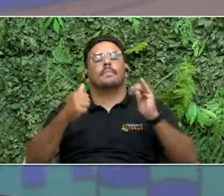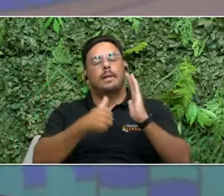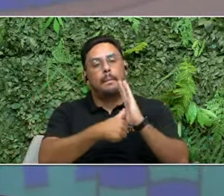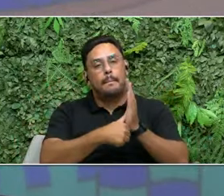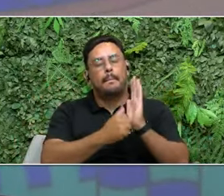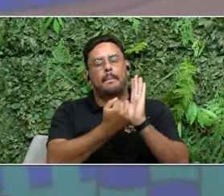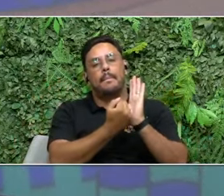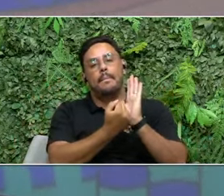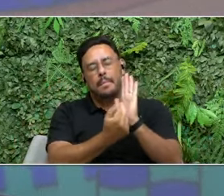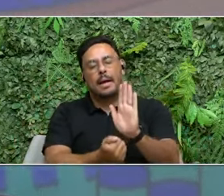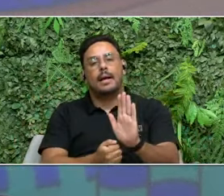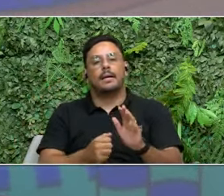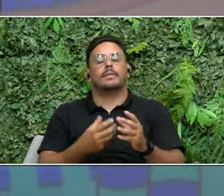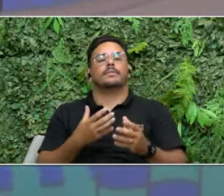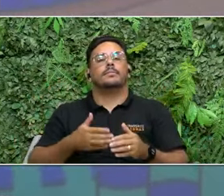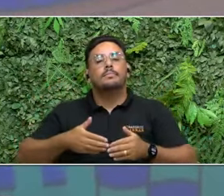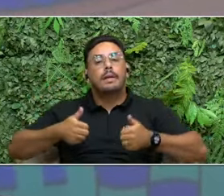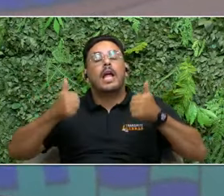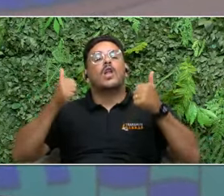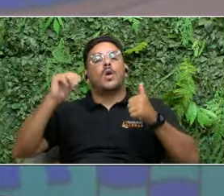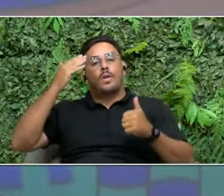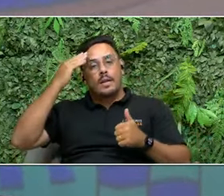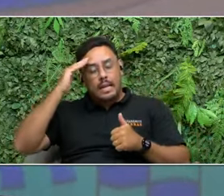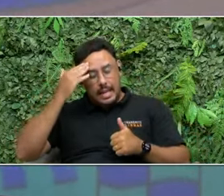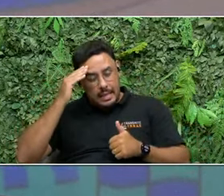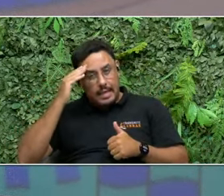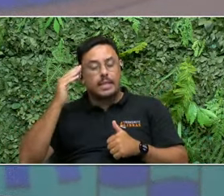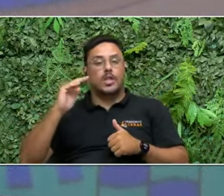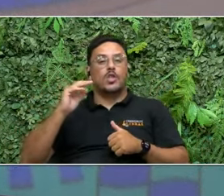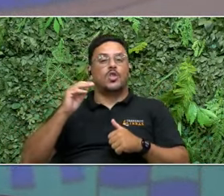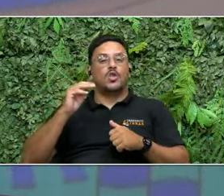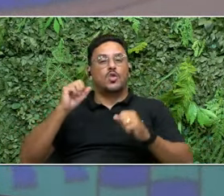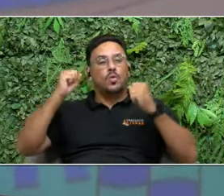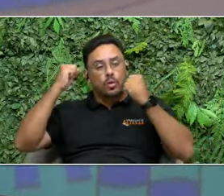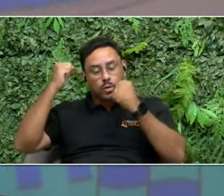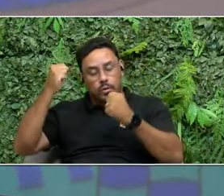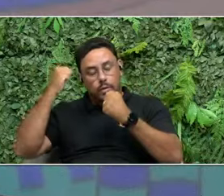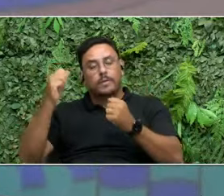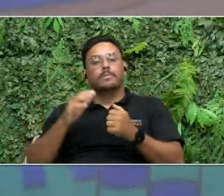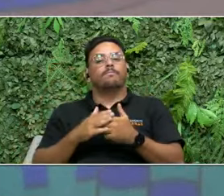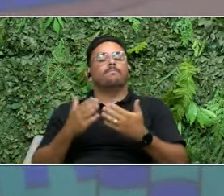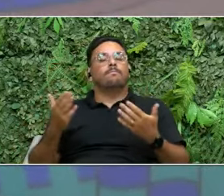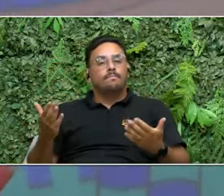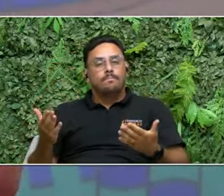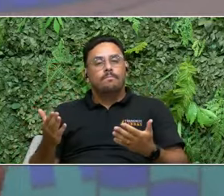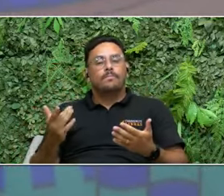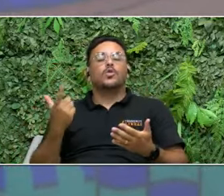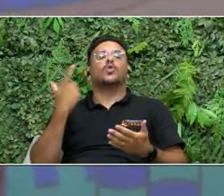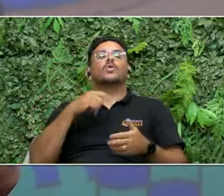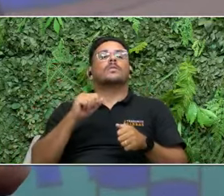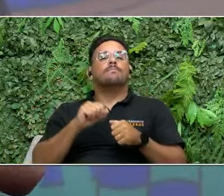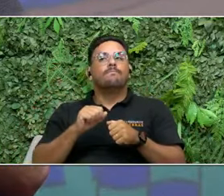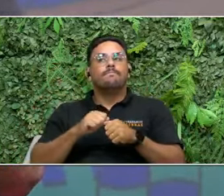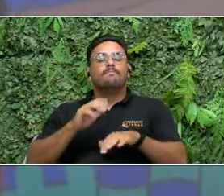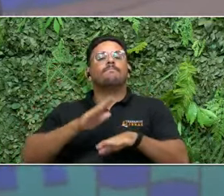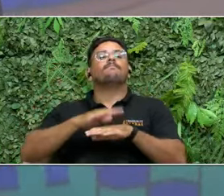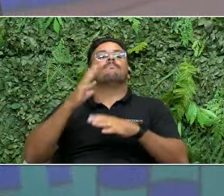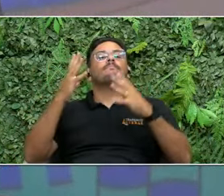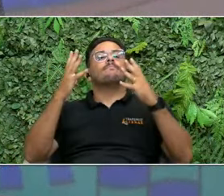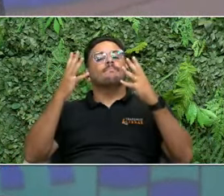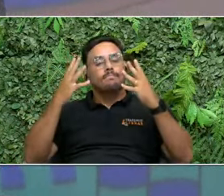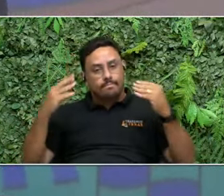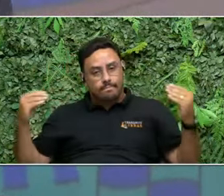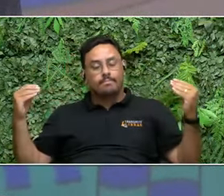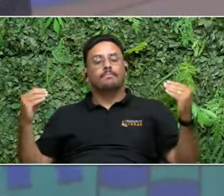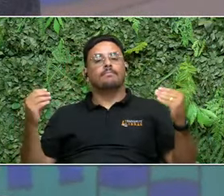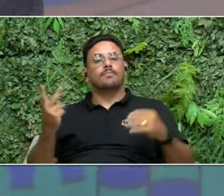não é para melhor entendimento do torcedor né para a capacidade mais tranquila